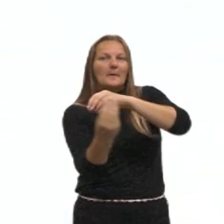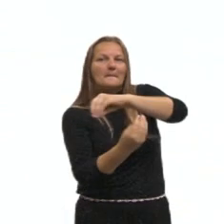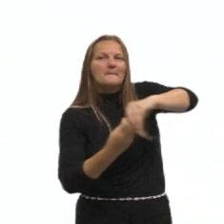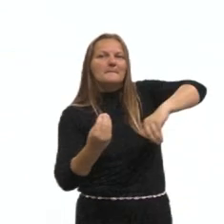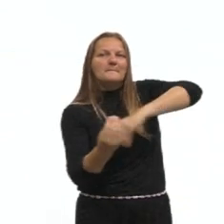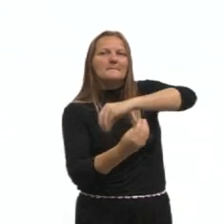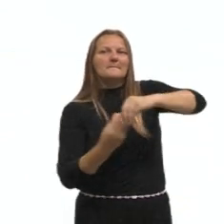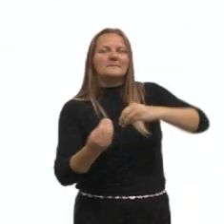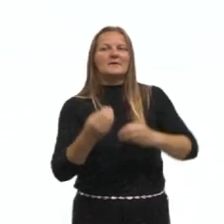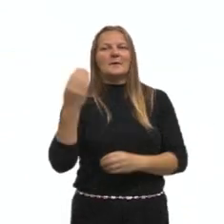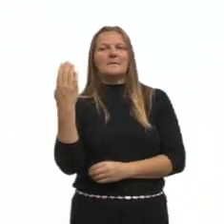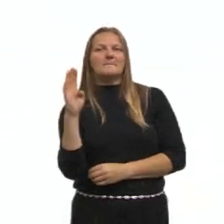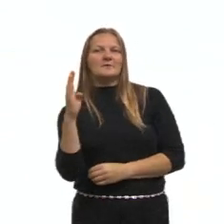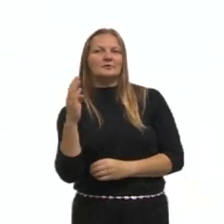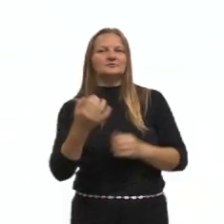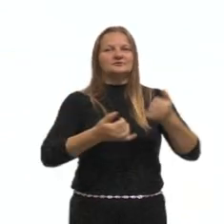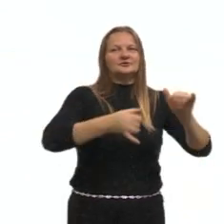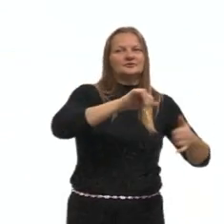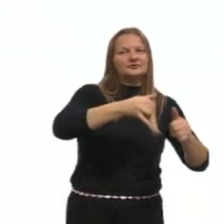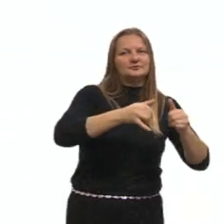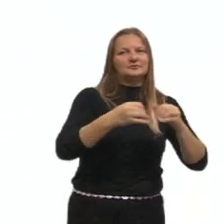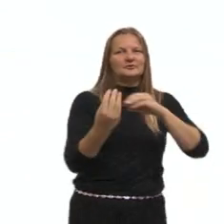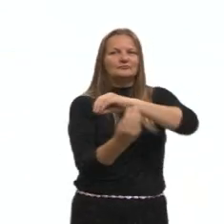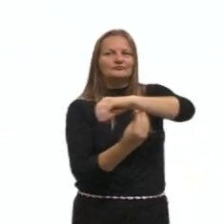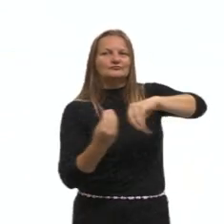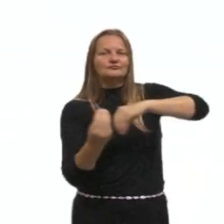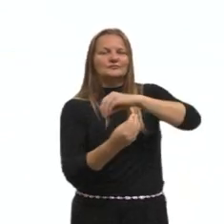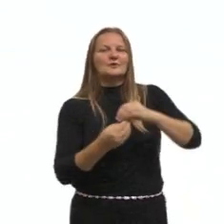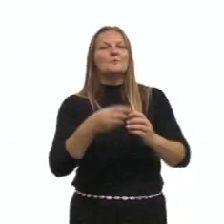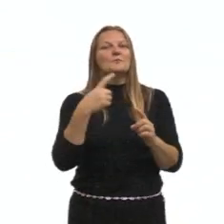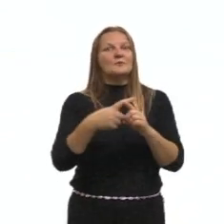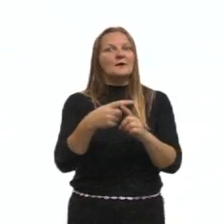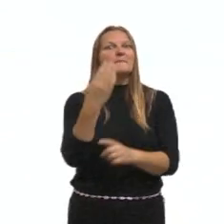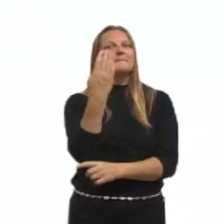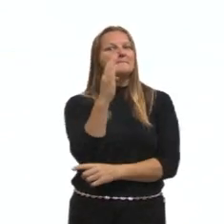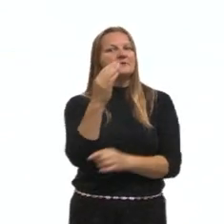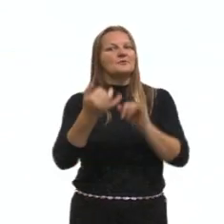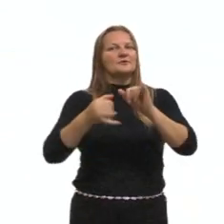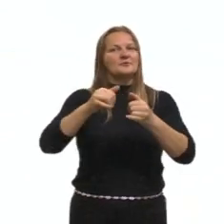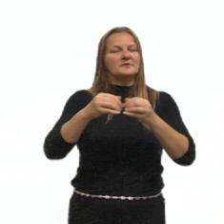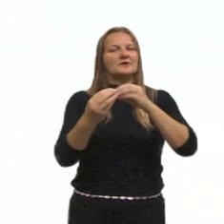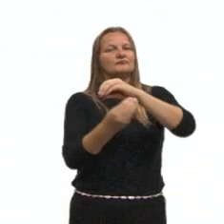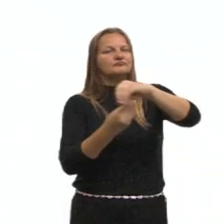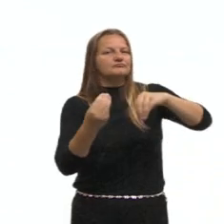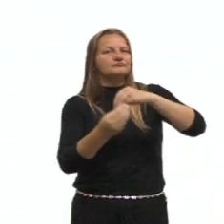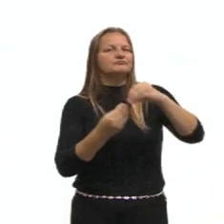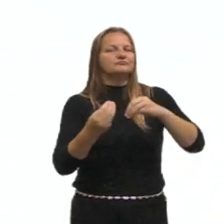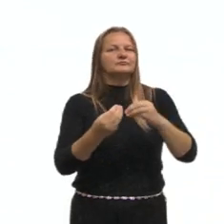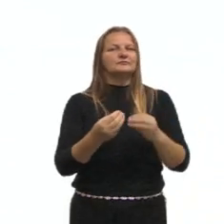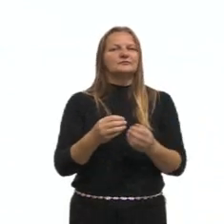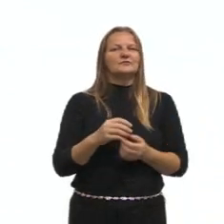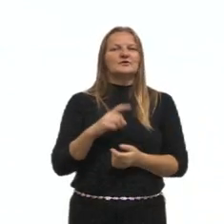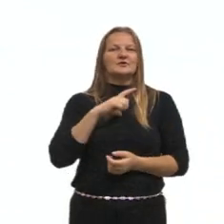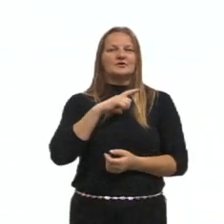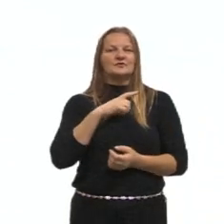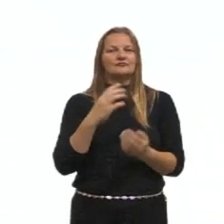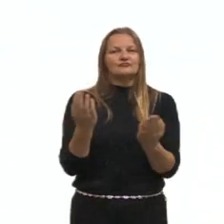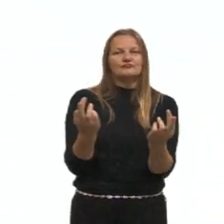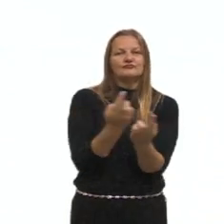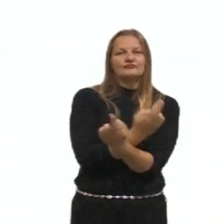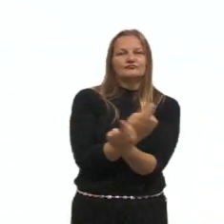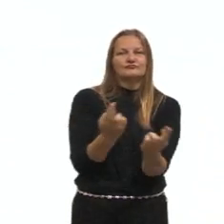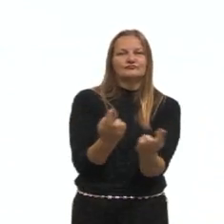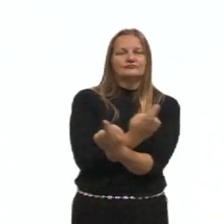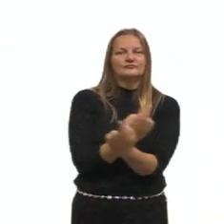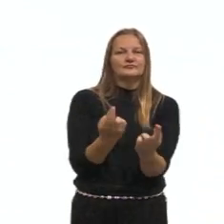entre a biologia e a química porque a bioquímica tem essa característica de ser de andar entre as duas Ciências